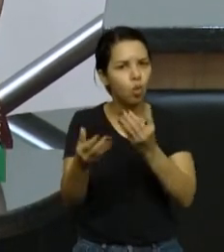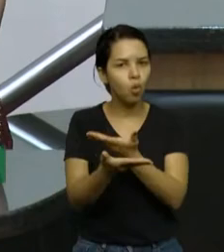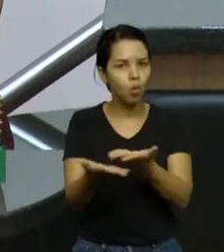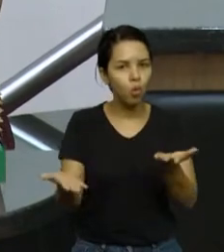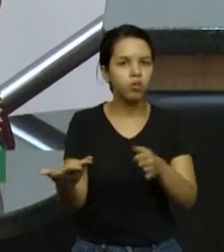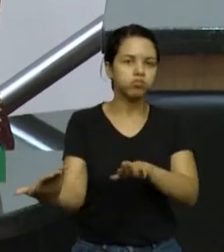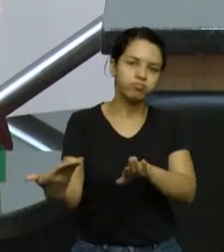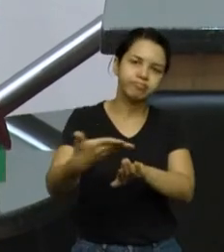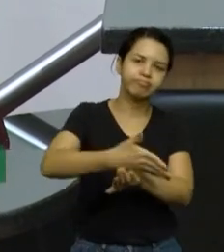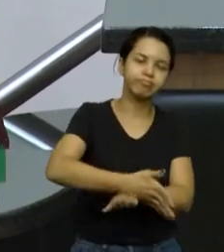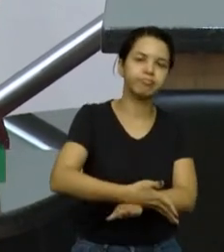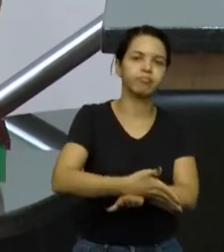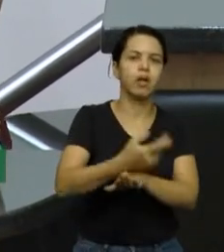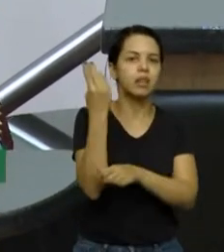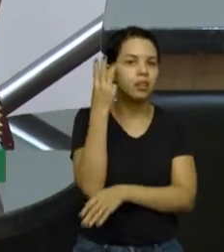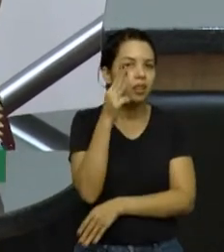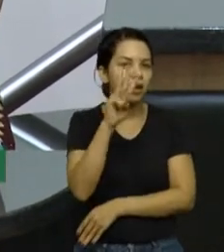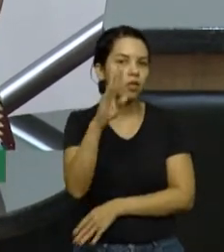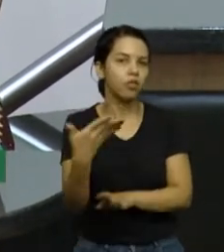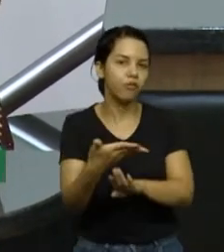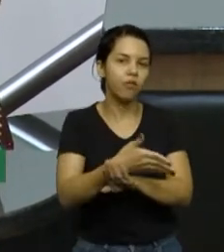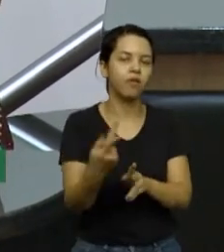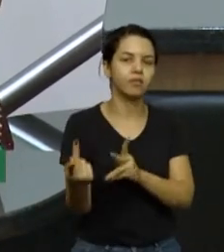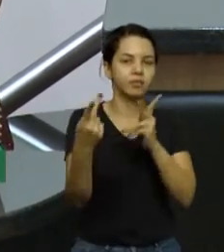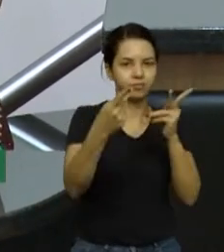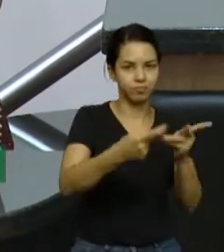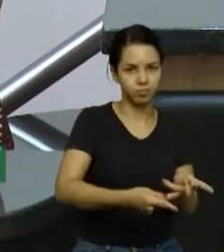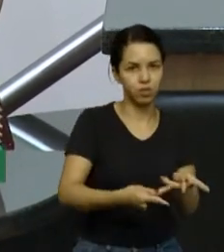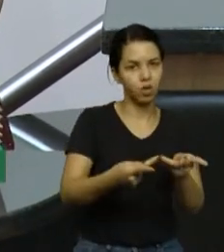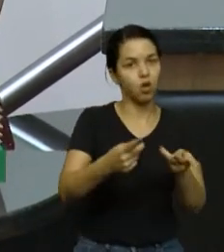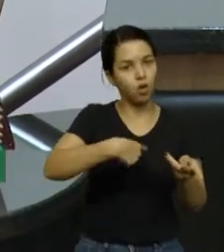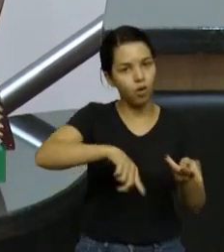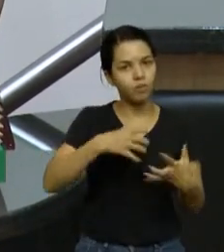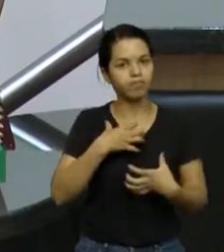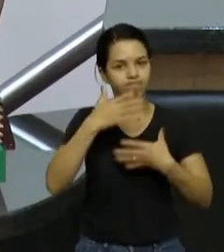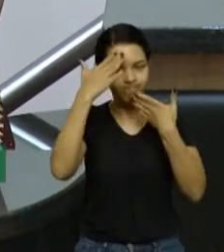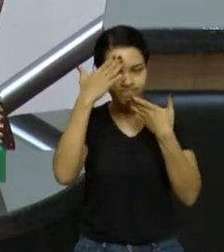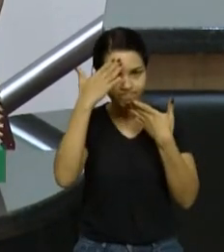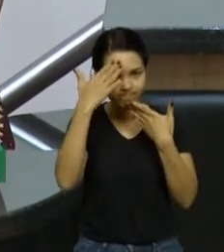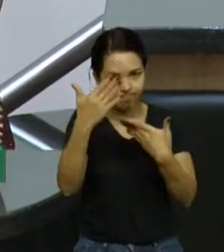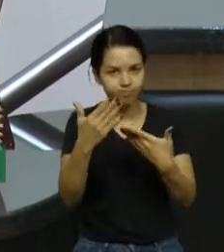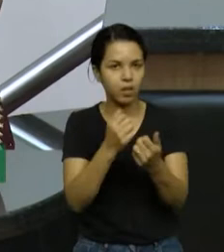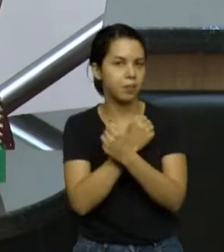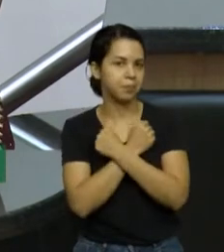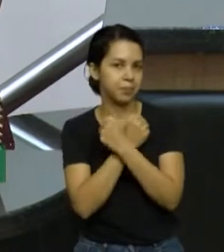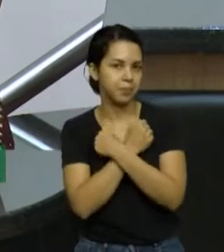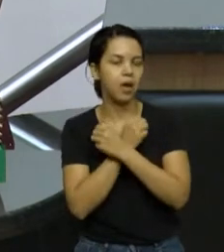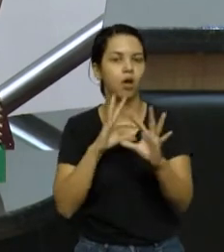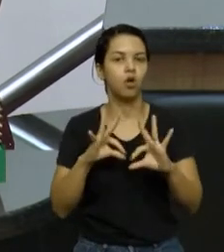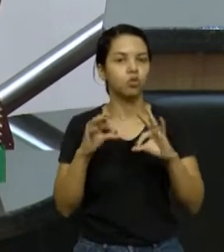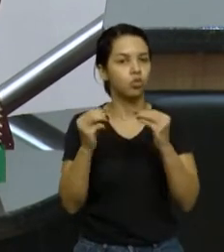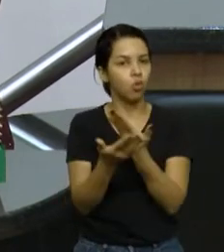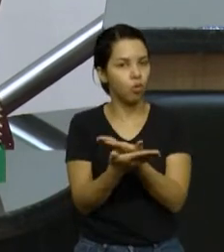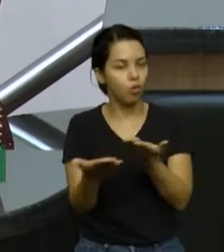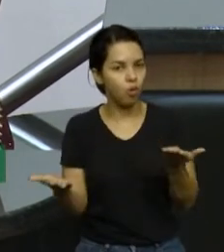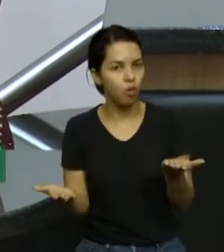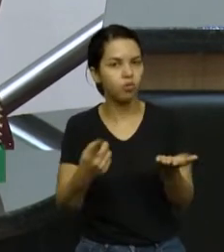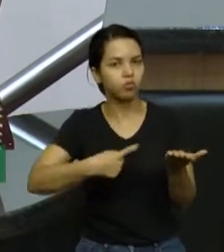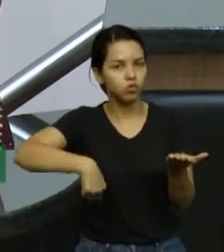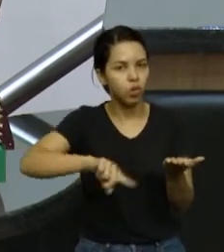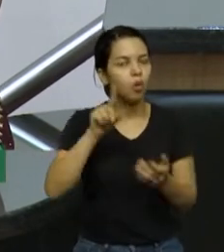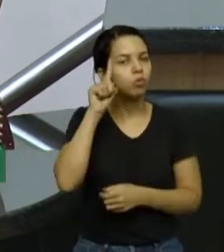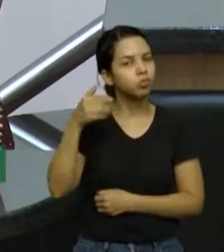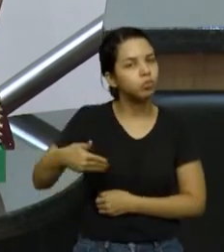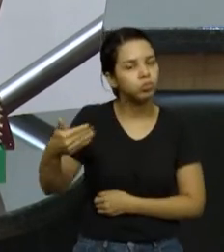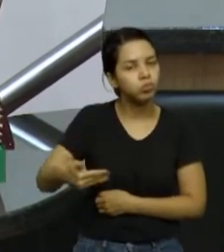estar passando nesses 3 dias e nos visitando. Fica aí o nosso agradecimento, um grande abraço a todos vocês, e que nós possamos aí, cada dia,